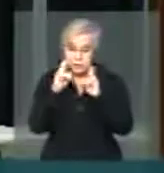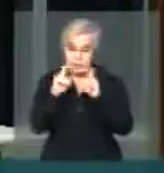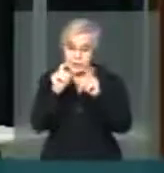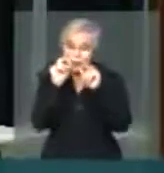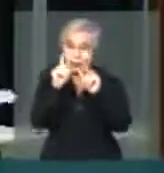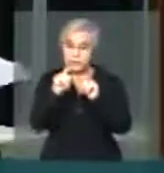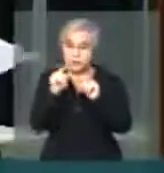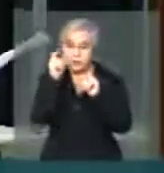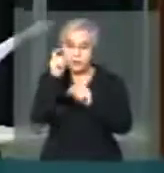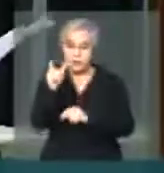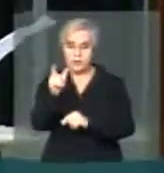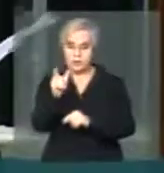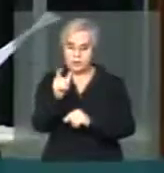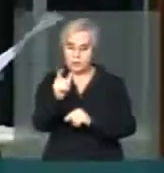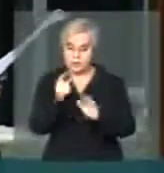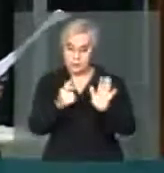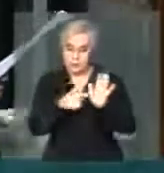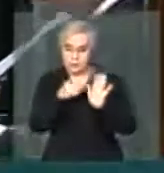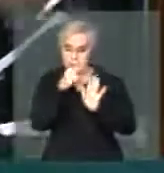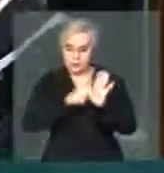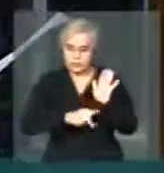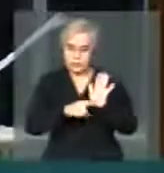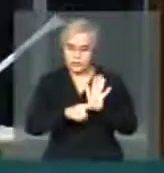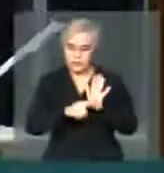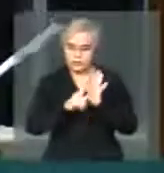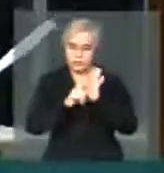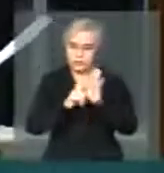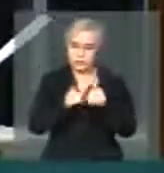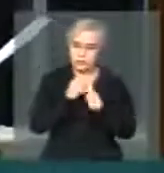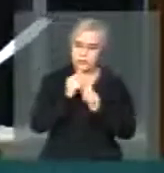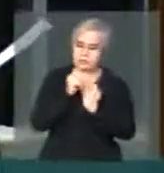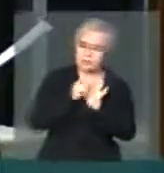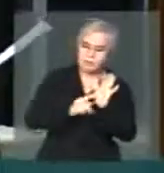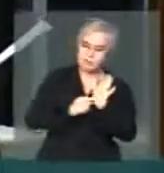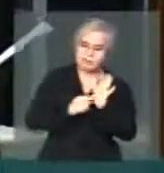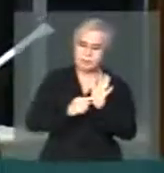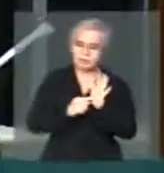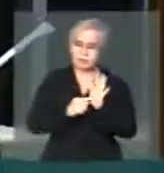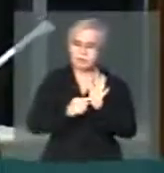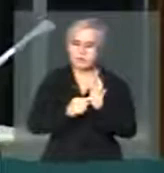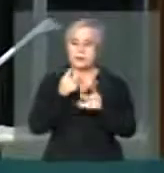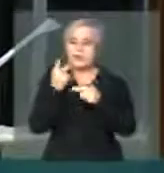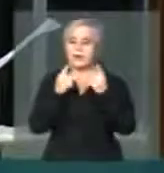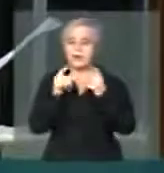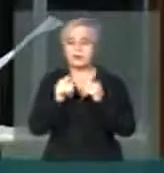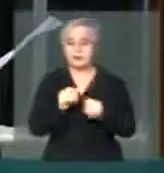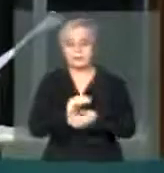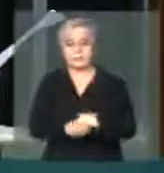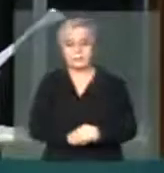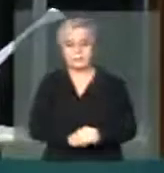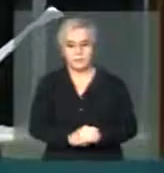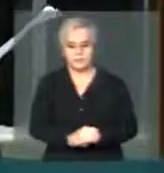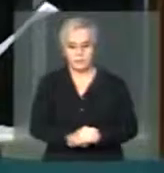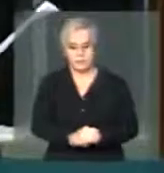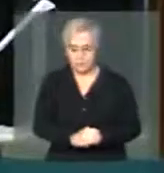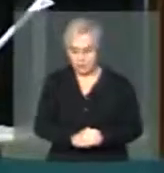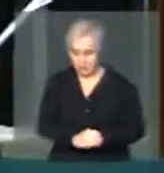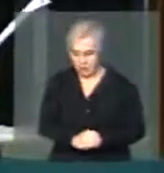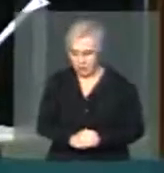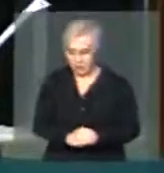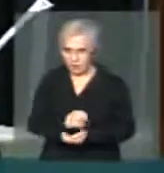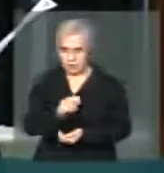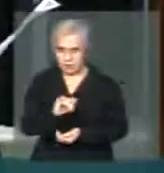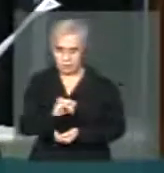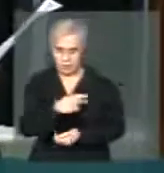Na proposta do anteprojeto, logo no parágrafo 4º do artigo 13, diz o seguinte: ocorrendo